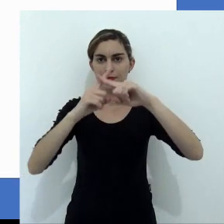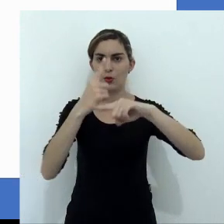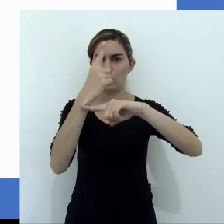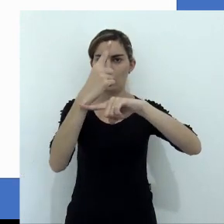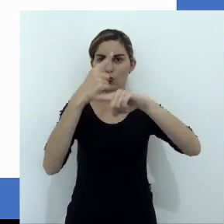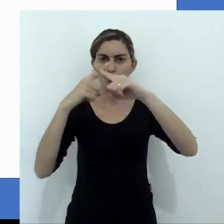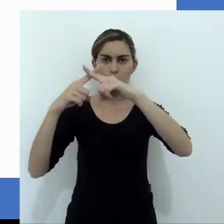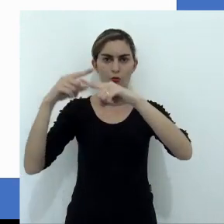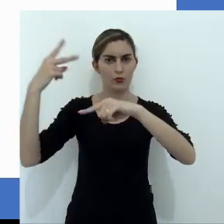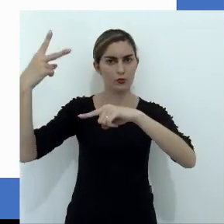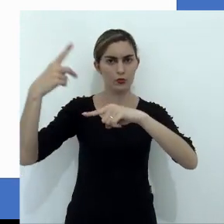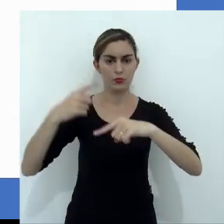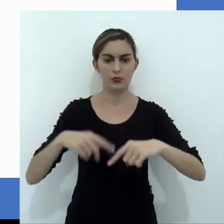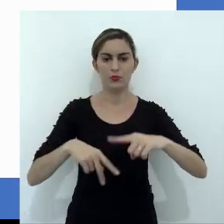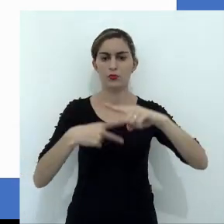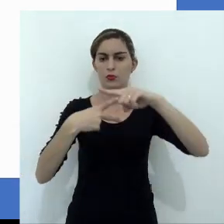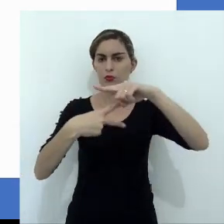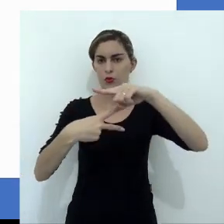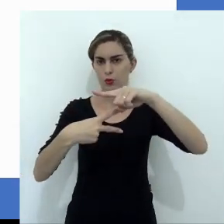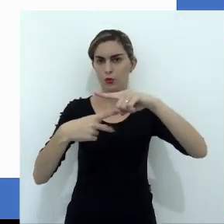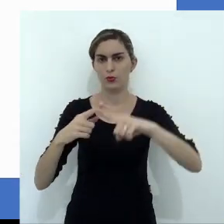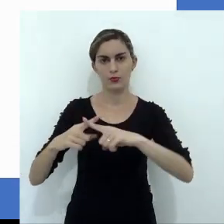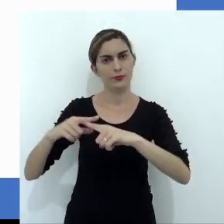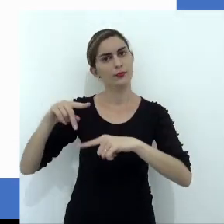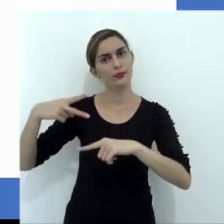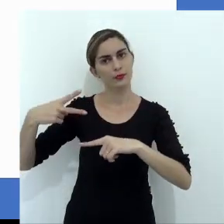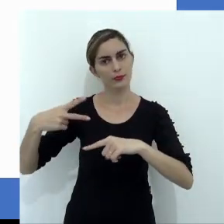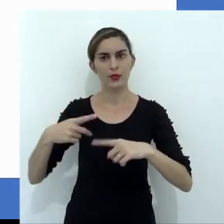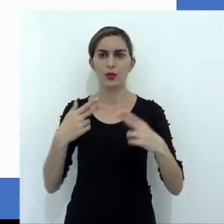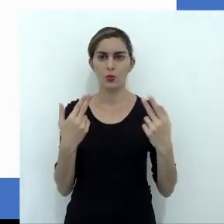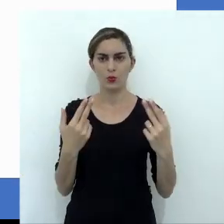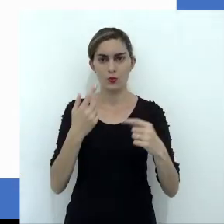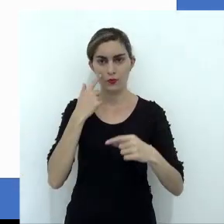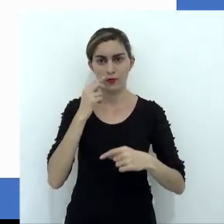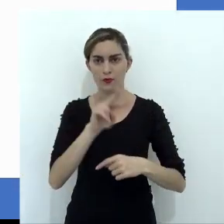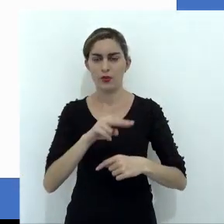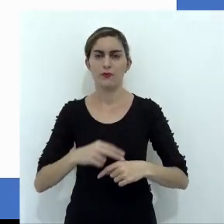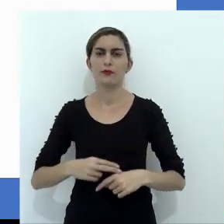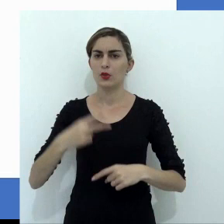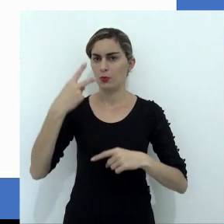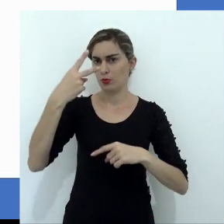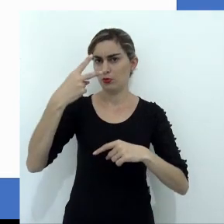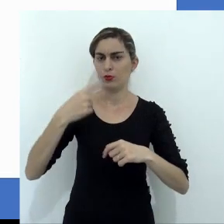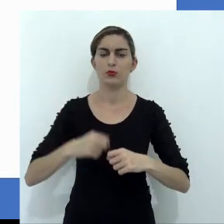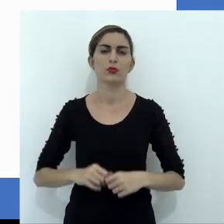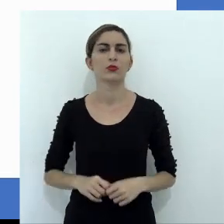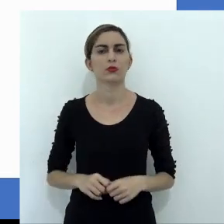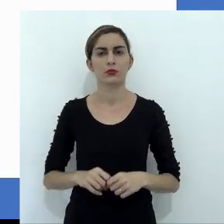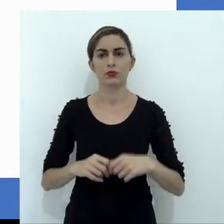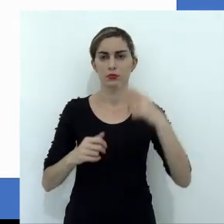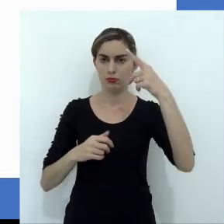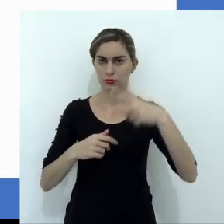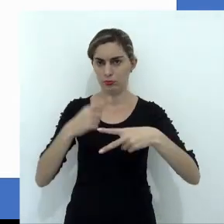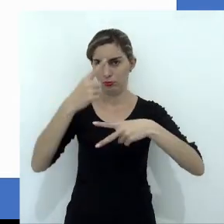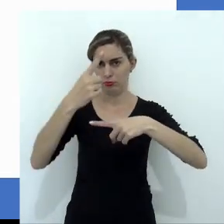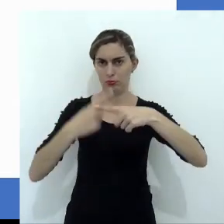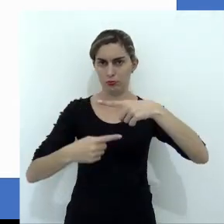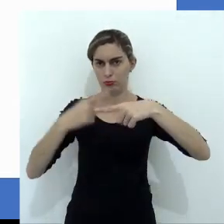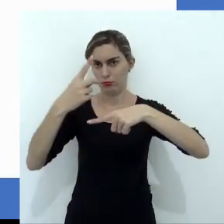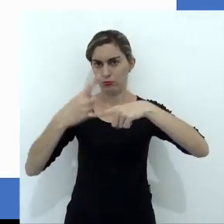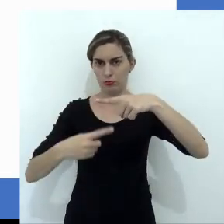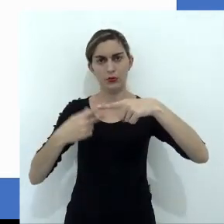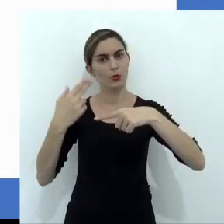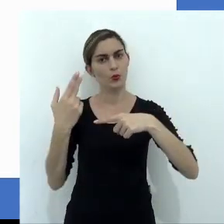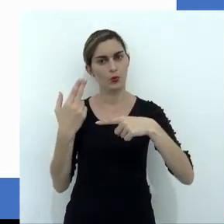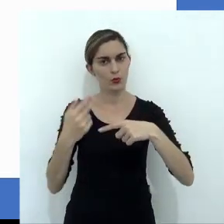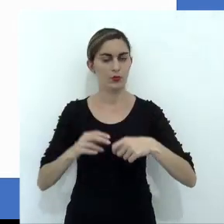termos, tanto o numerador quanto o denominador, pelo mesmo valor. Observe que eu estou multiplicando, mas pelo mesmo valor, tá certo? Vocês não